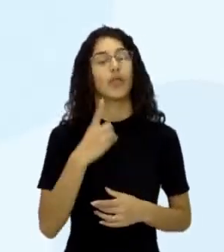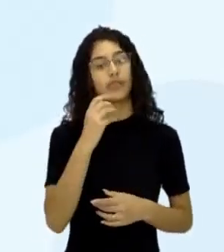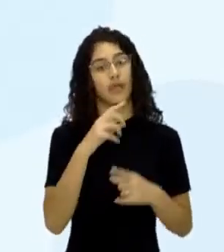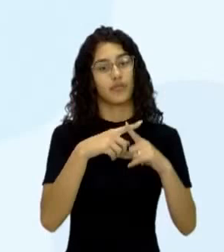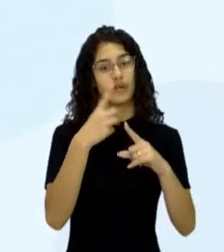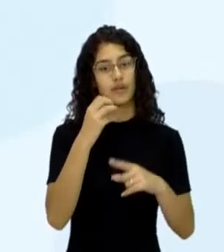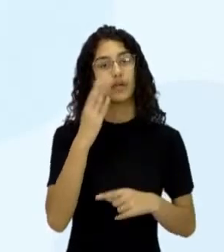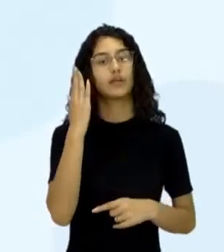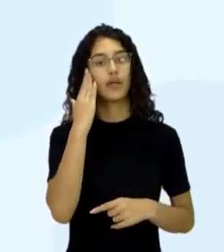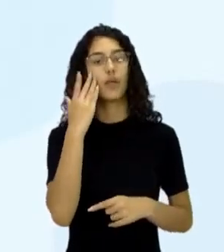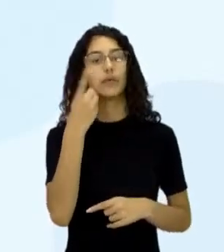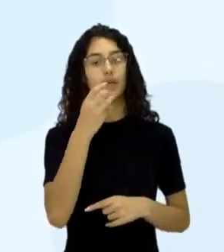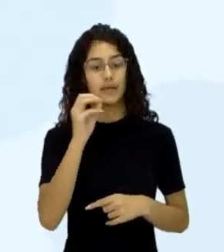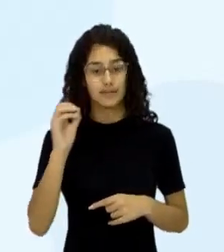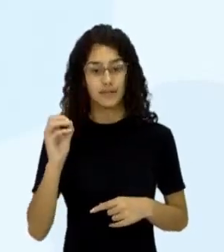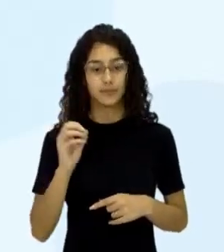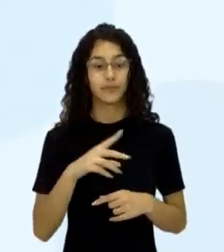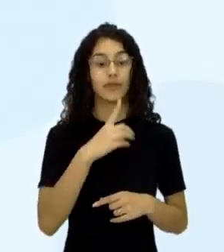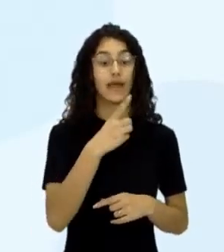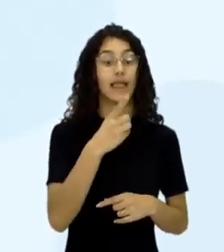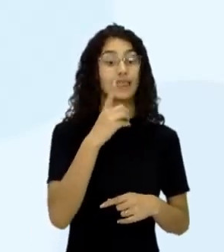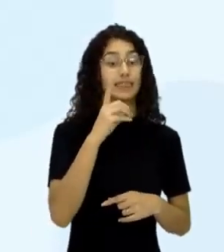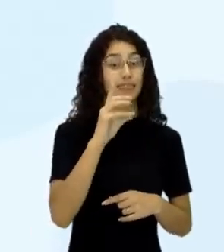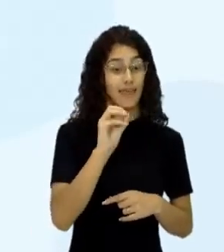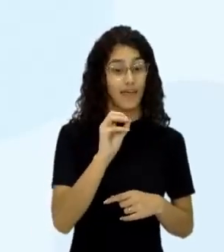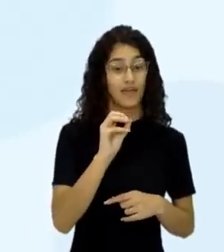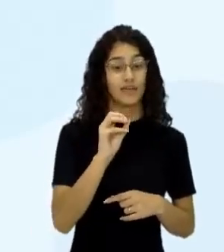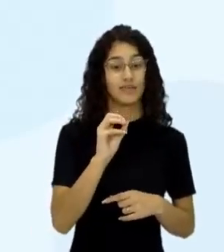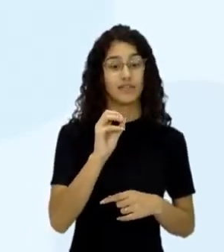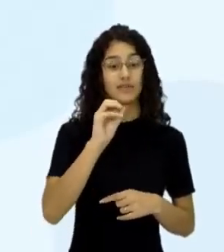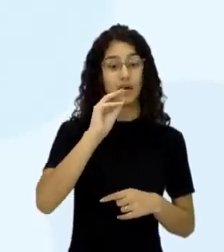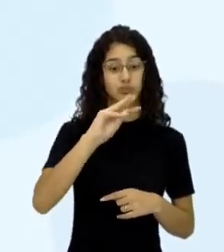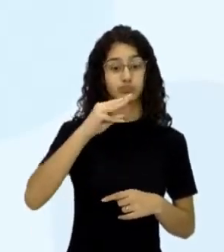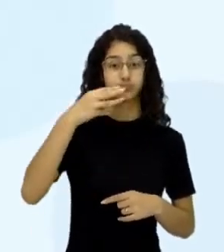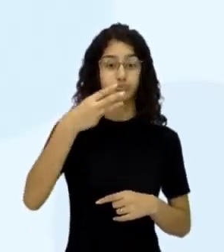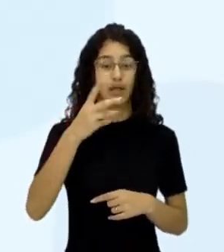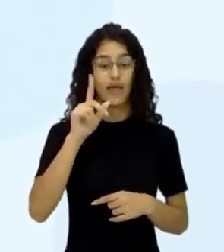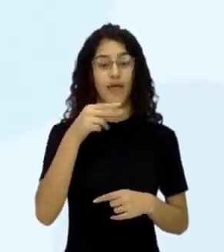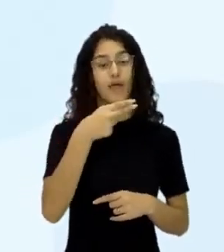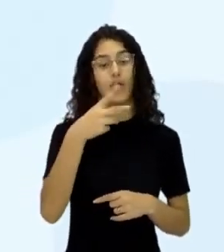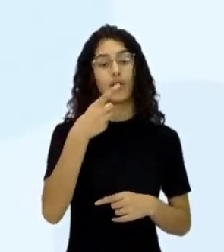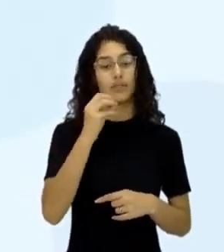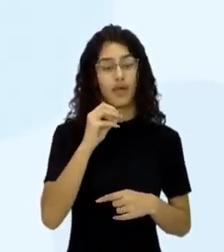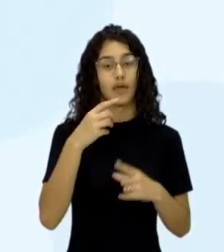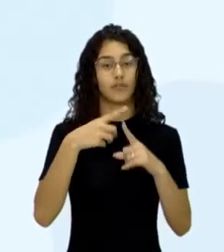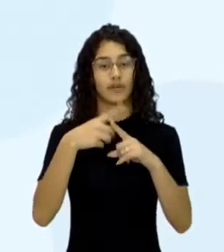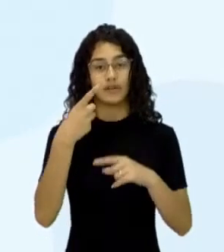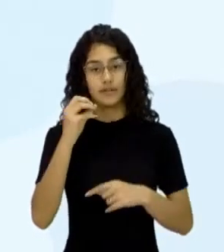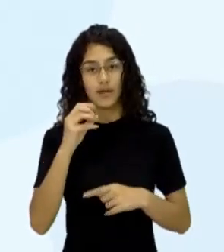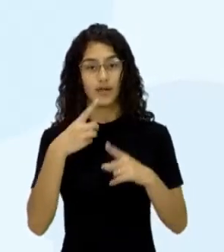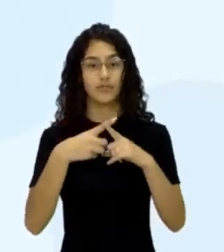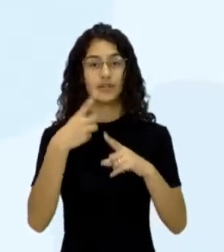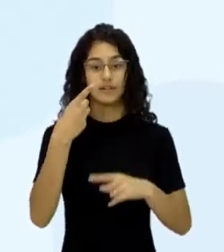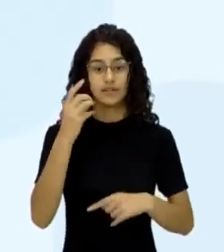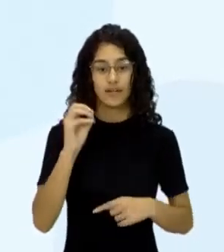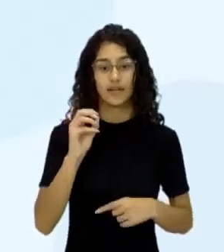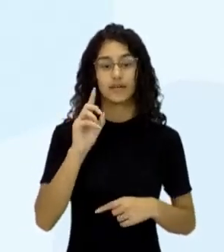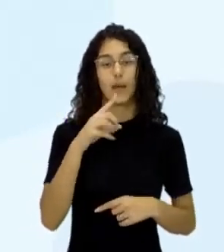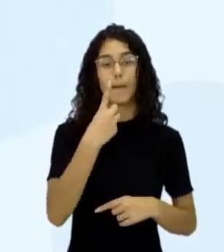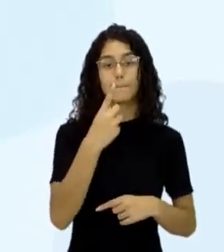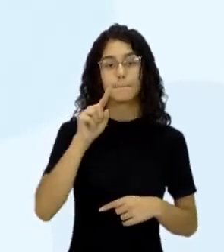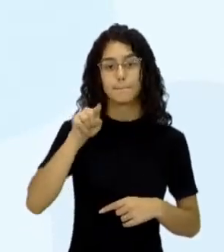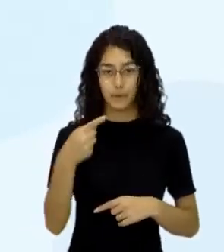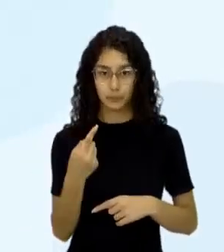que é 100. 10 ao cubo, pessoal, ó, é 10 vezes 10 vezes 10, que dá 1000.